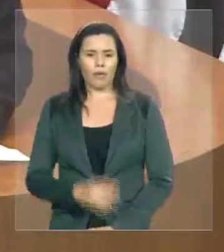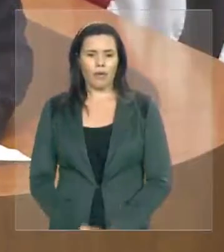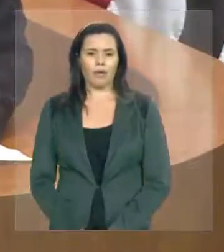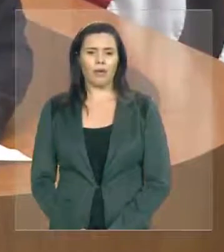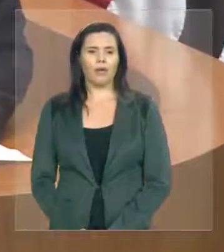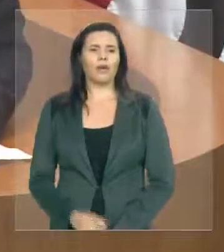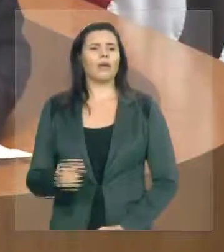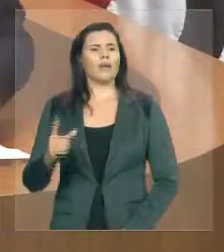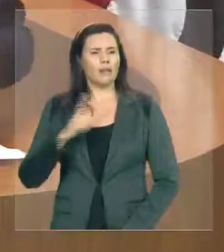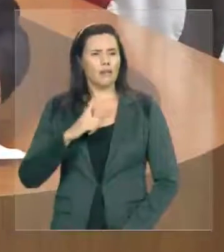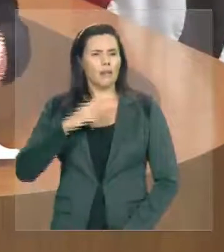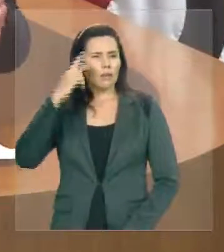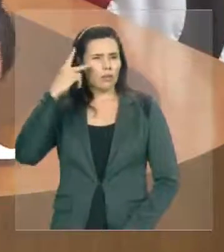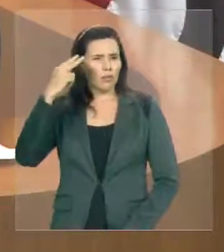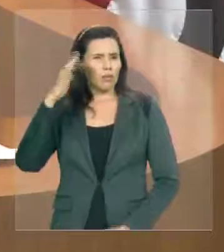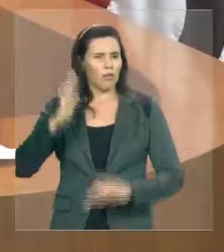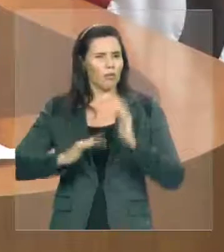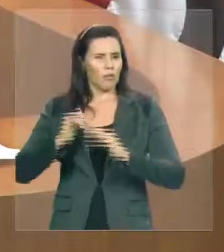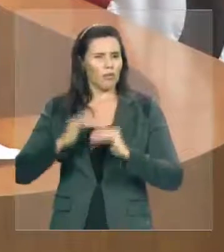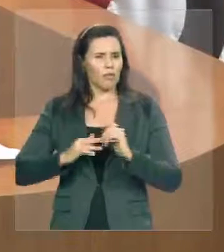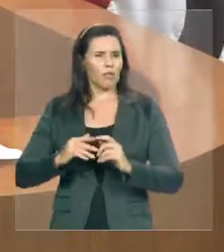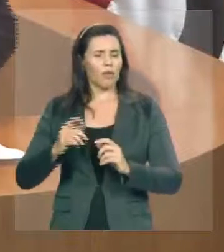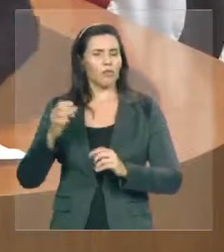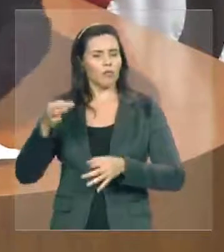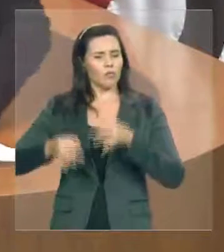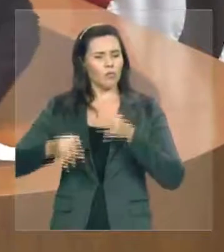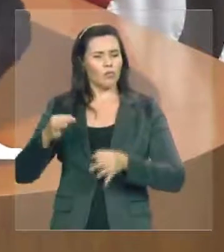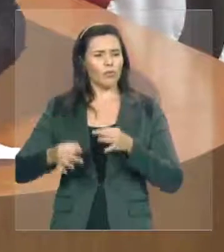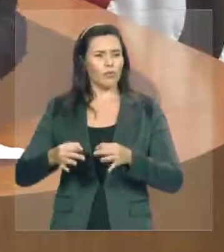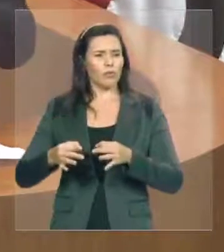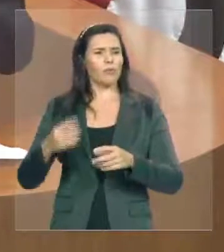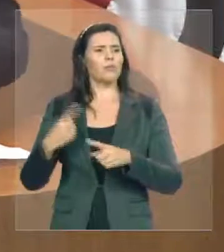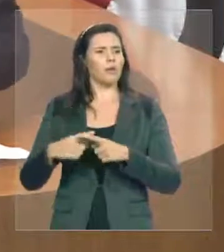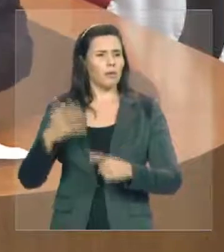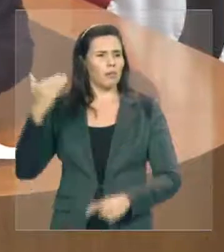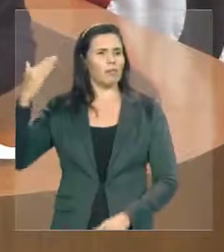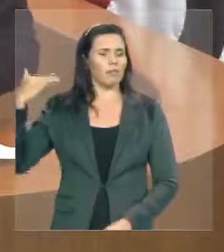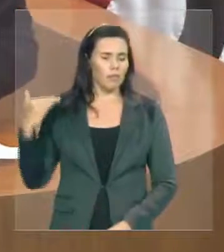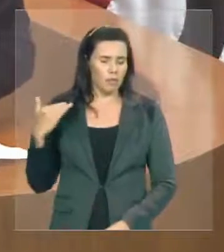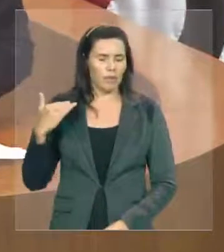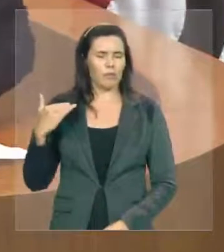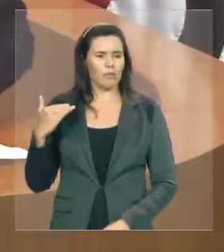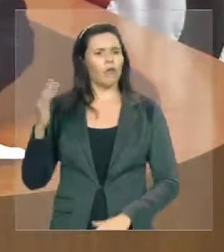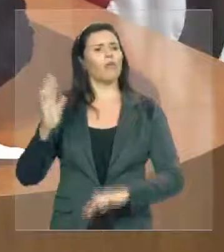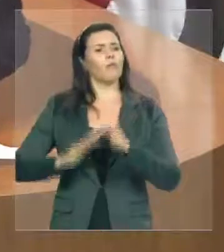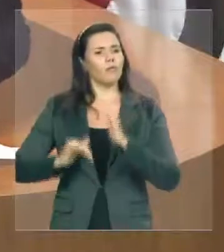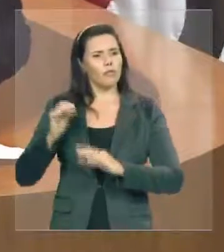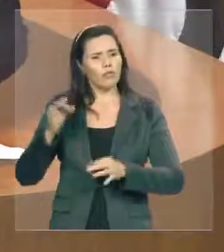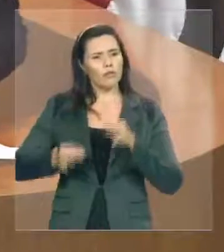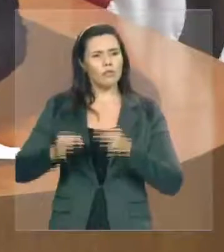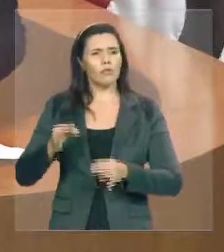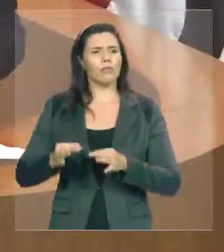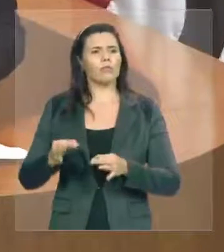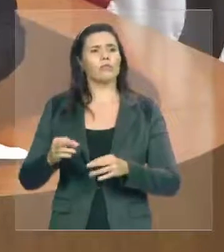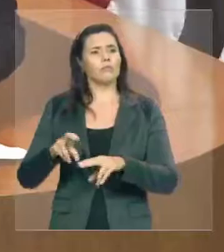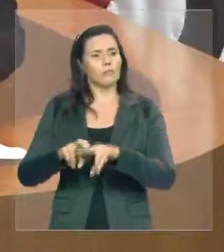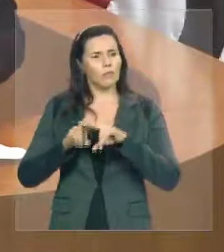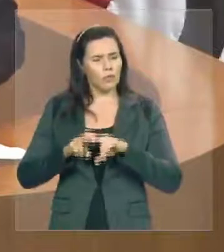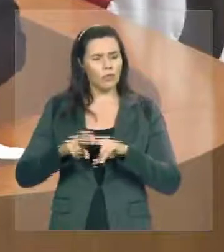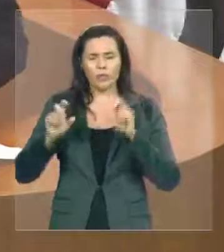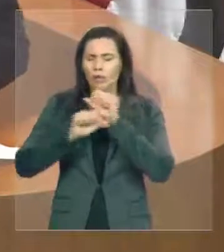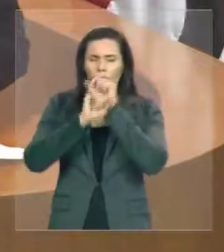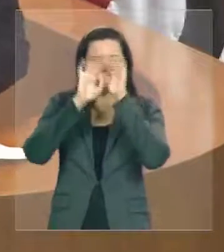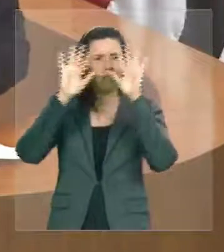jurista. Afinal de contas, ele vem da carreira da magistratura. Então, por isso, as posições dele foram muito claras com relação ao deputado Valdir